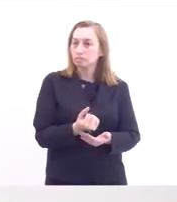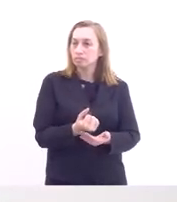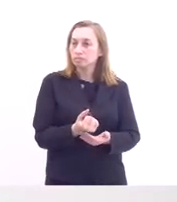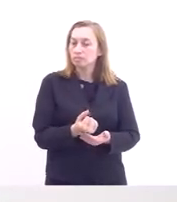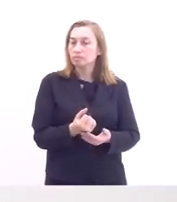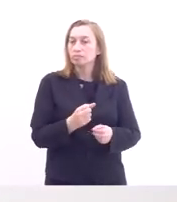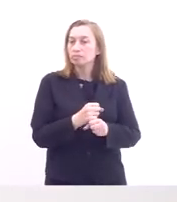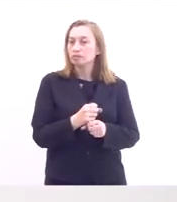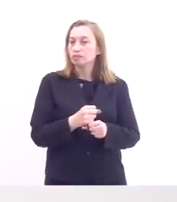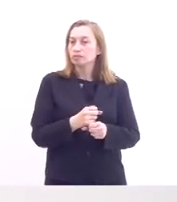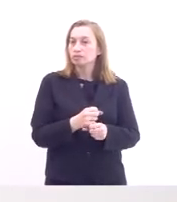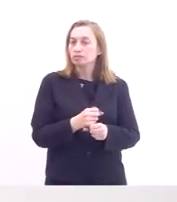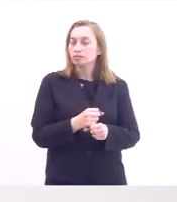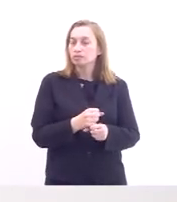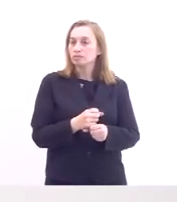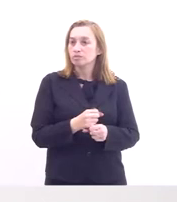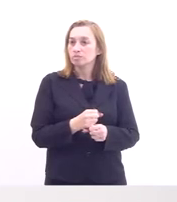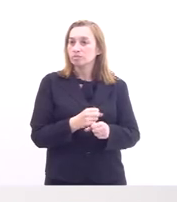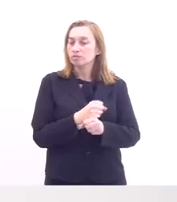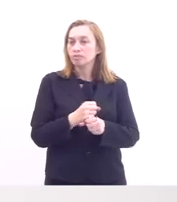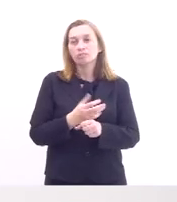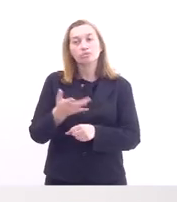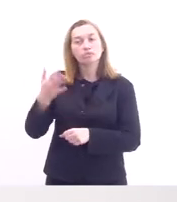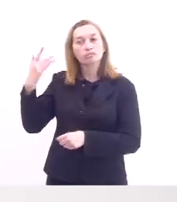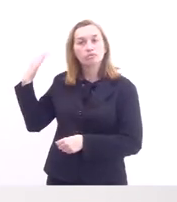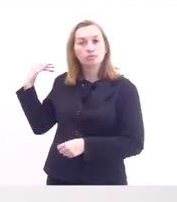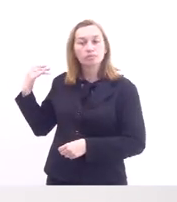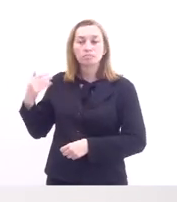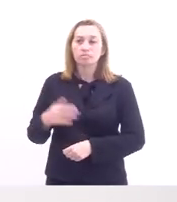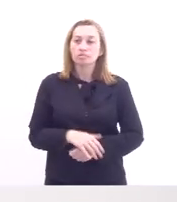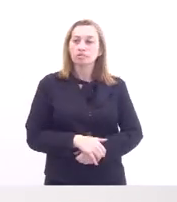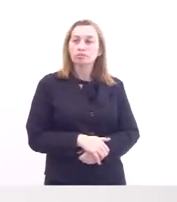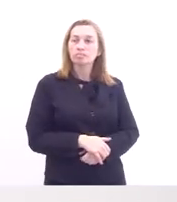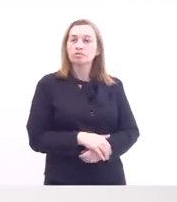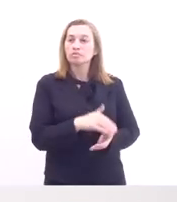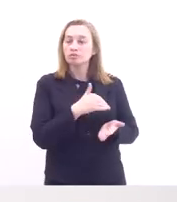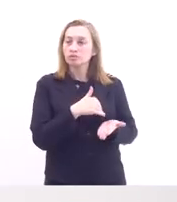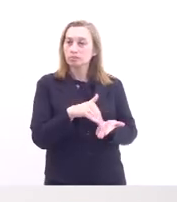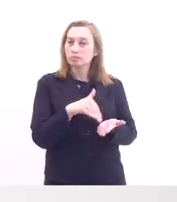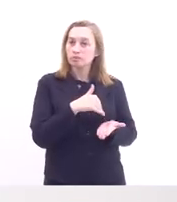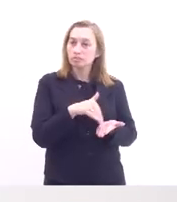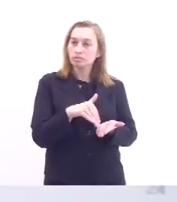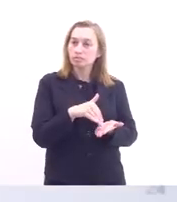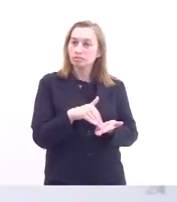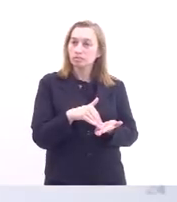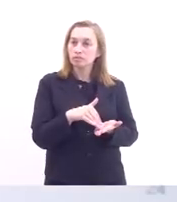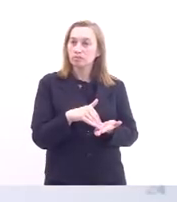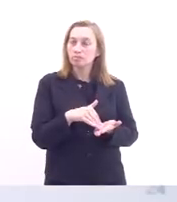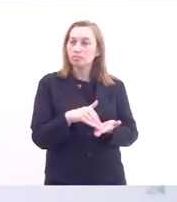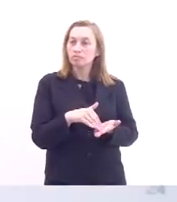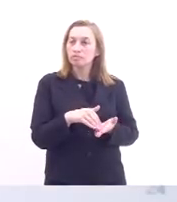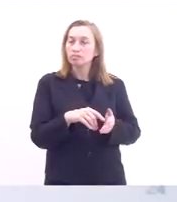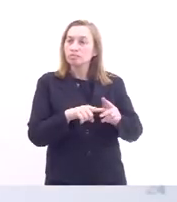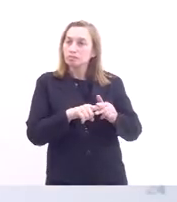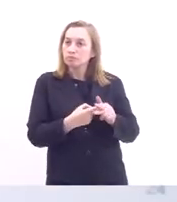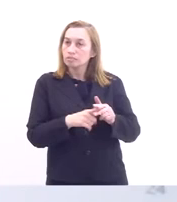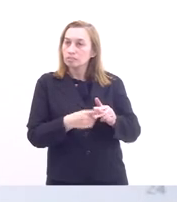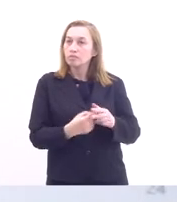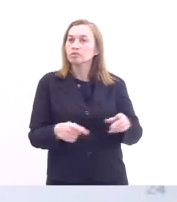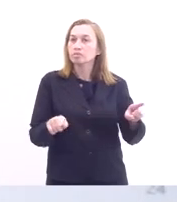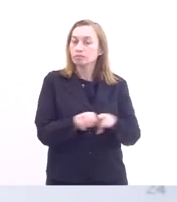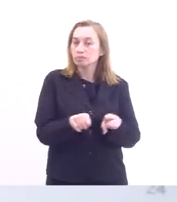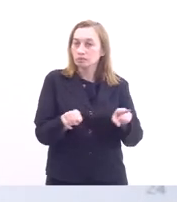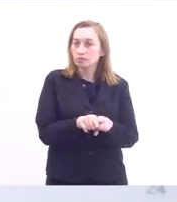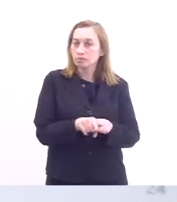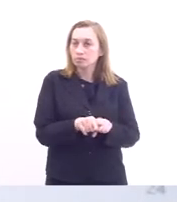anos anteriores. Cancelados de anos anteriores, as secretarias efetuam regularizações também